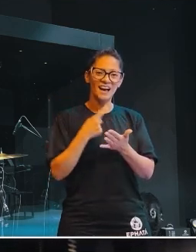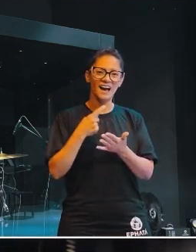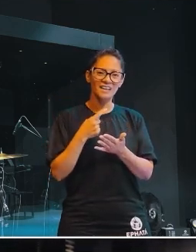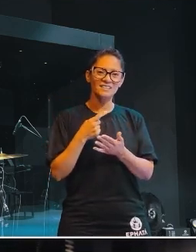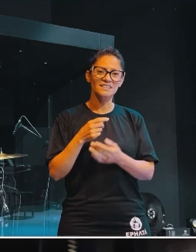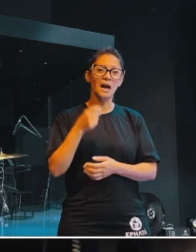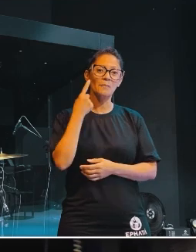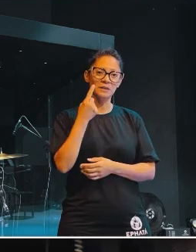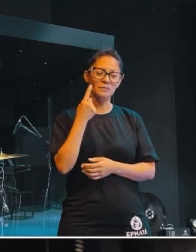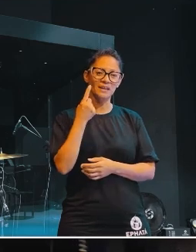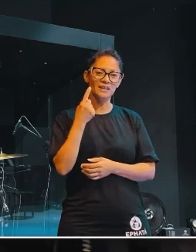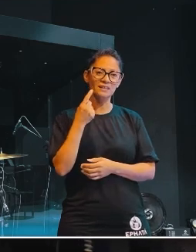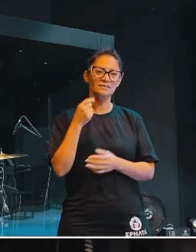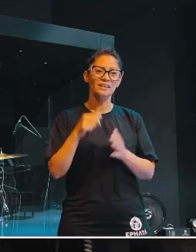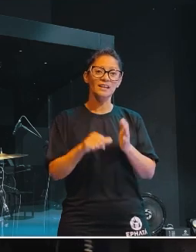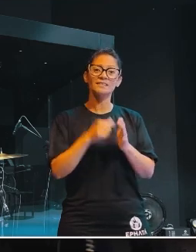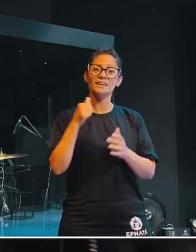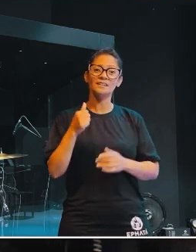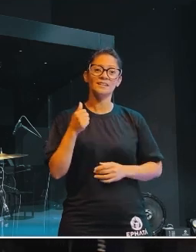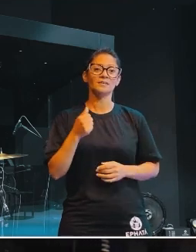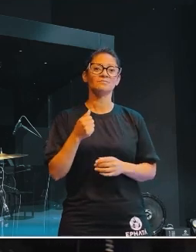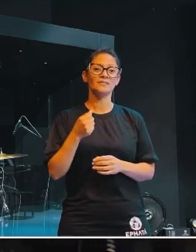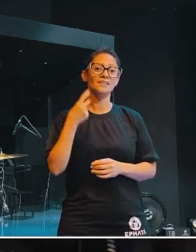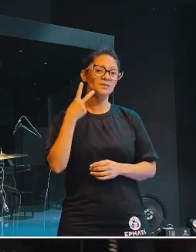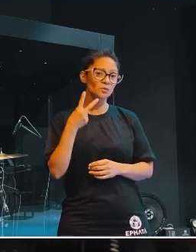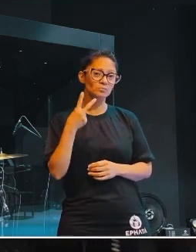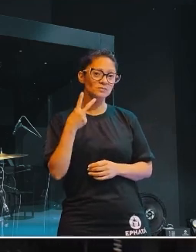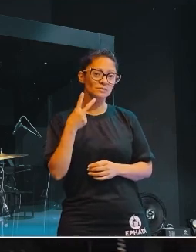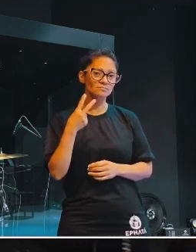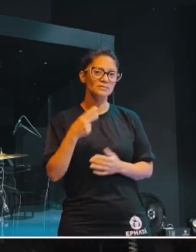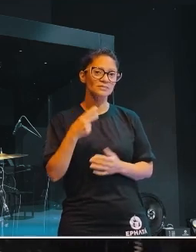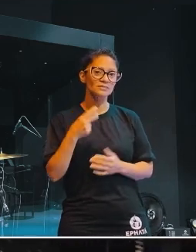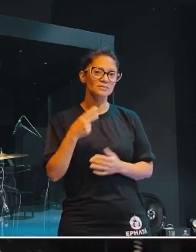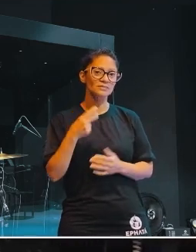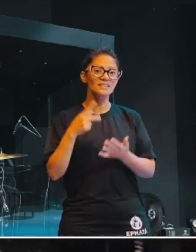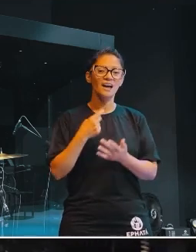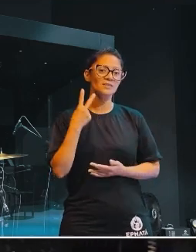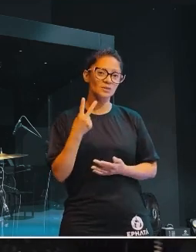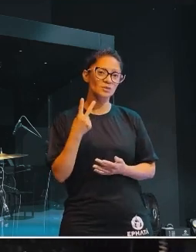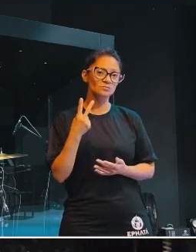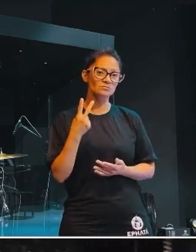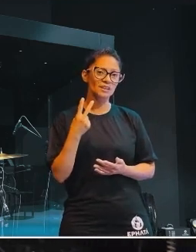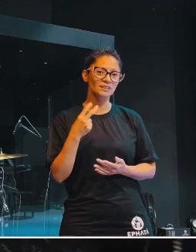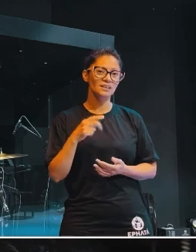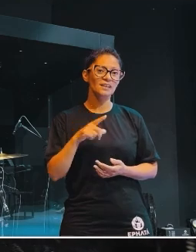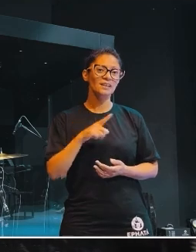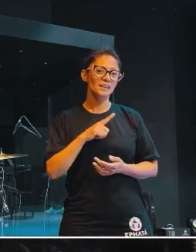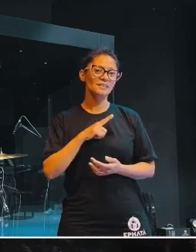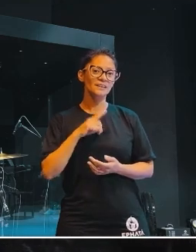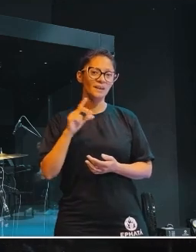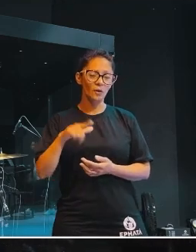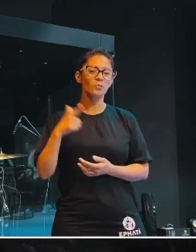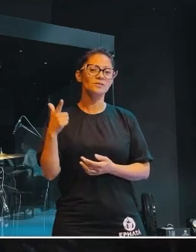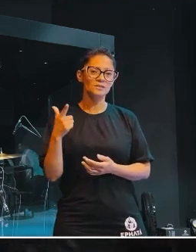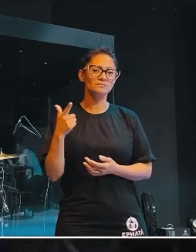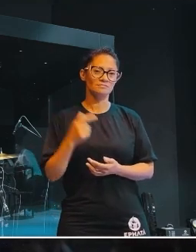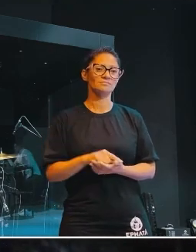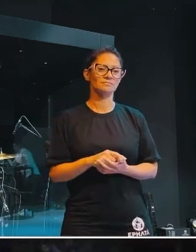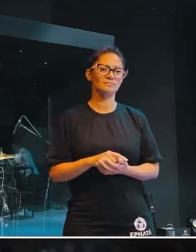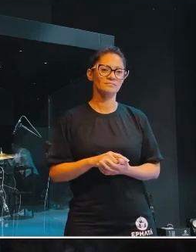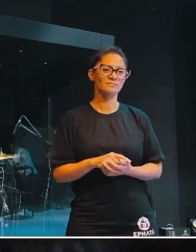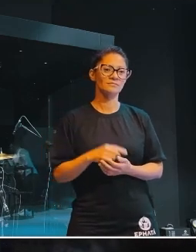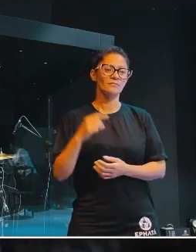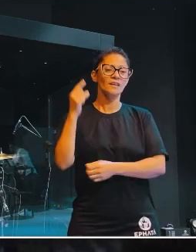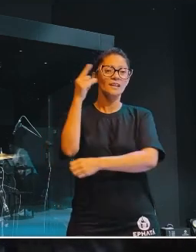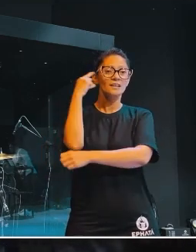teria uma terceira. Não, senhor. A Bíblia diz que Golias tinha mais